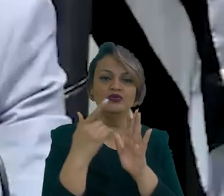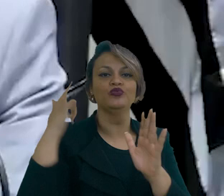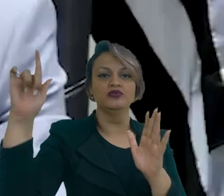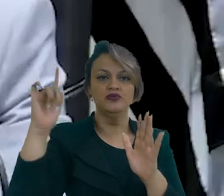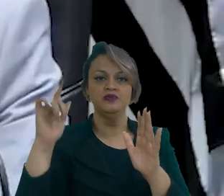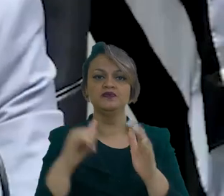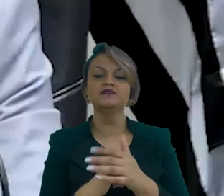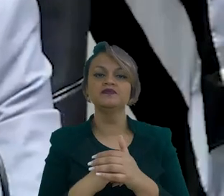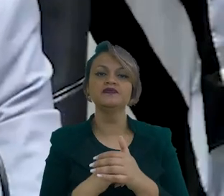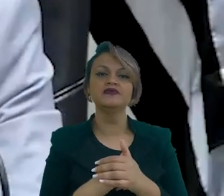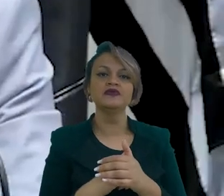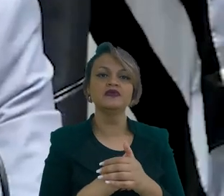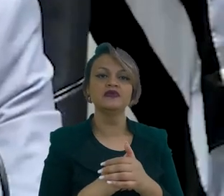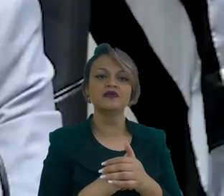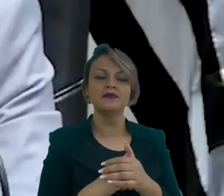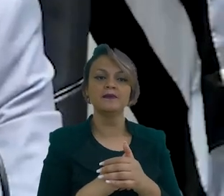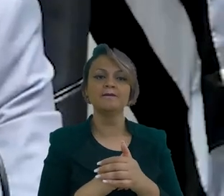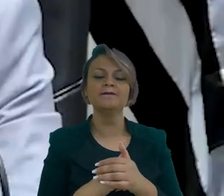é